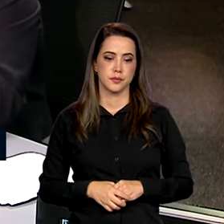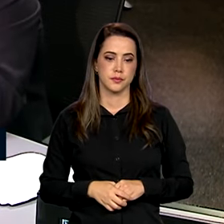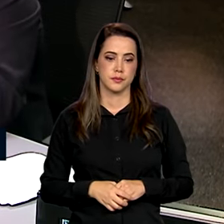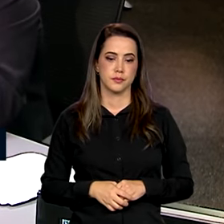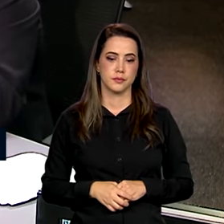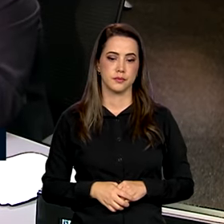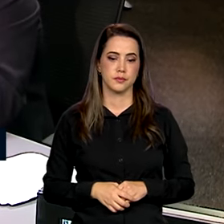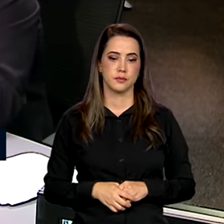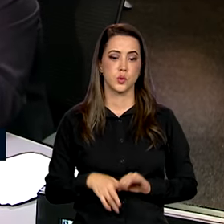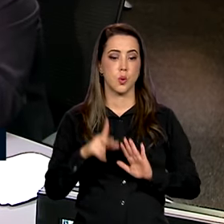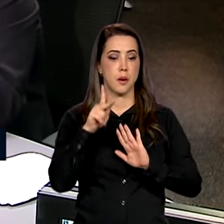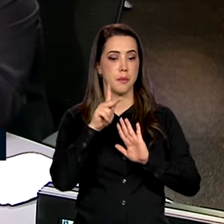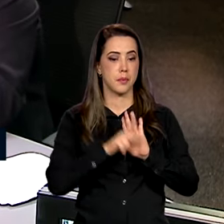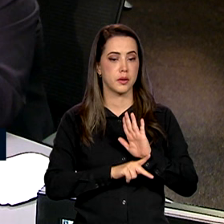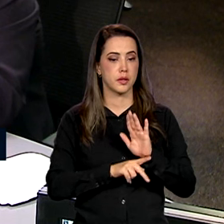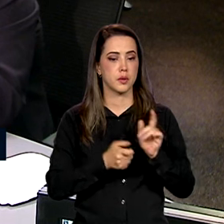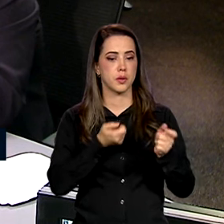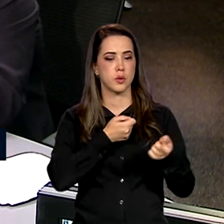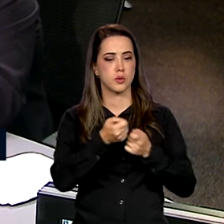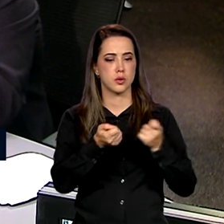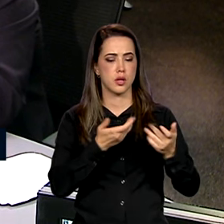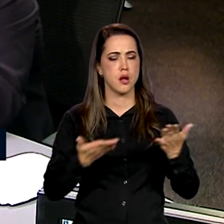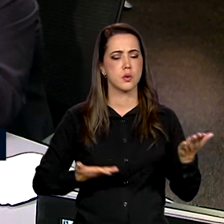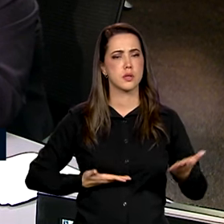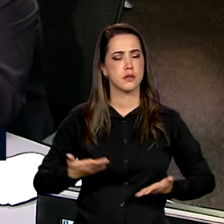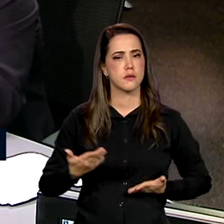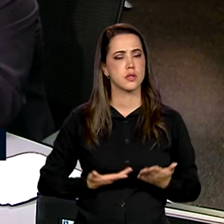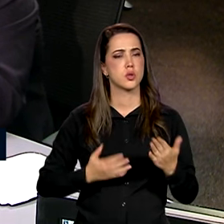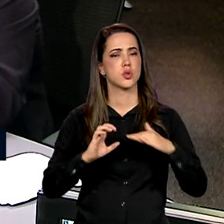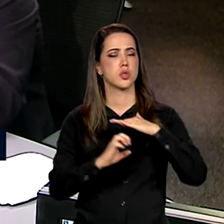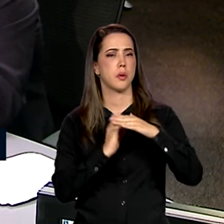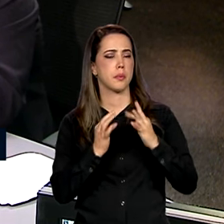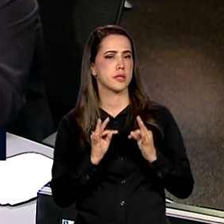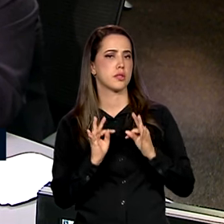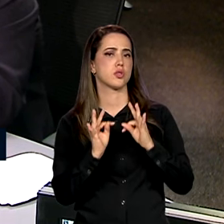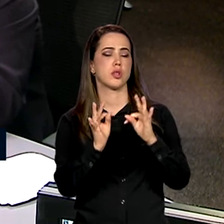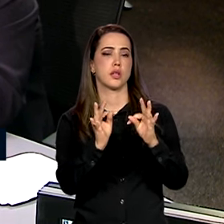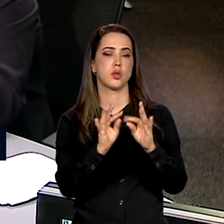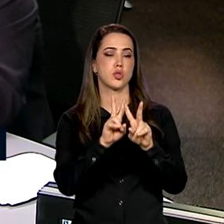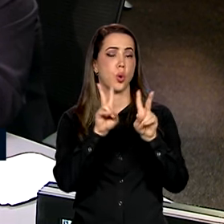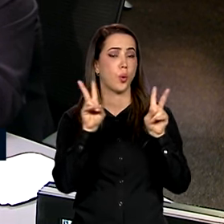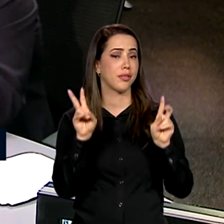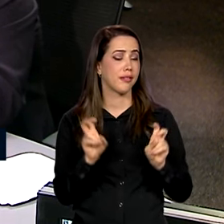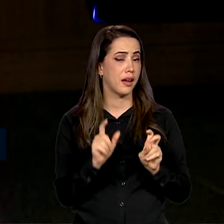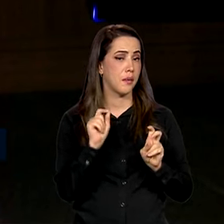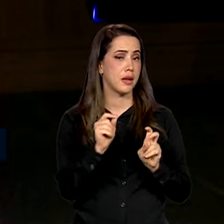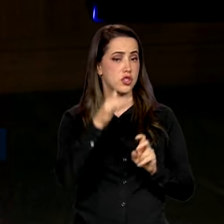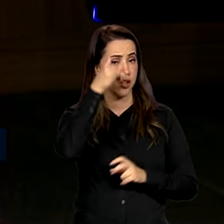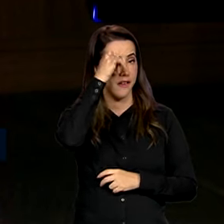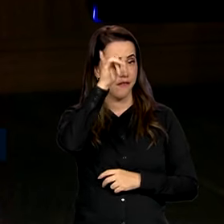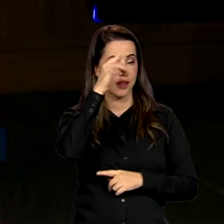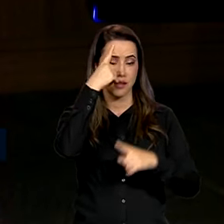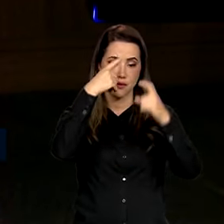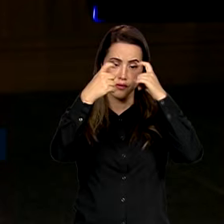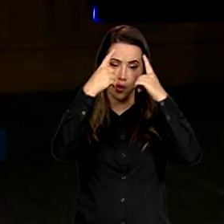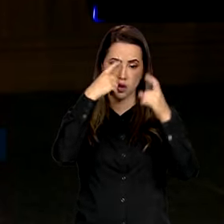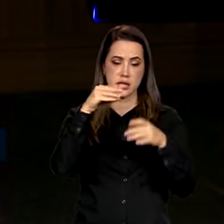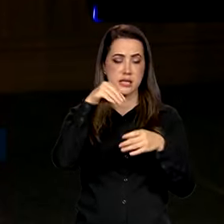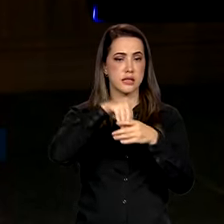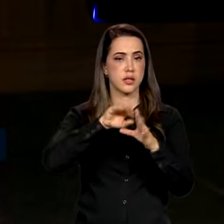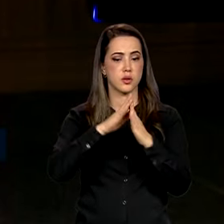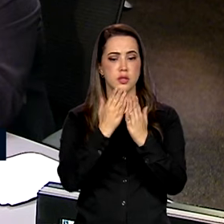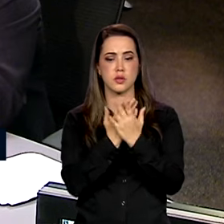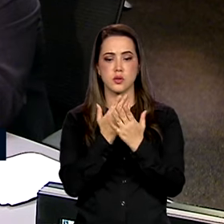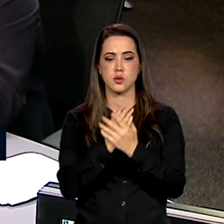uma portaria para regular o serviços de empresas de tecnologia no que se refere a prevenção de violência nas escolas